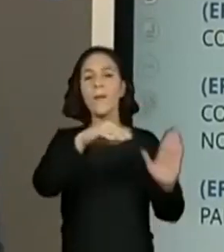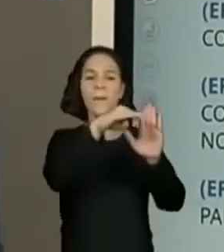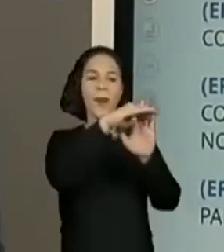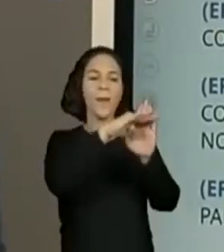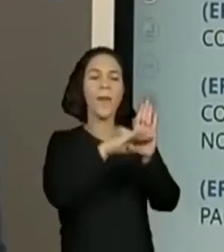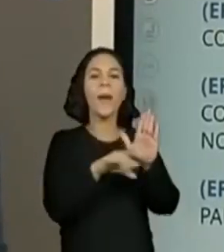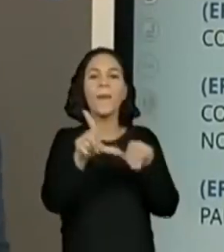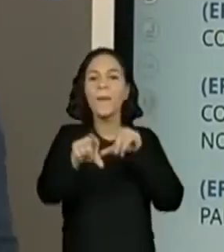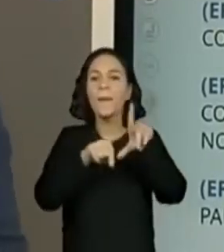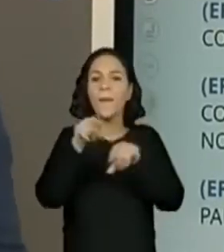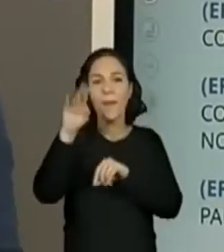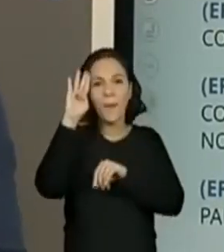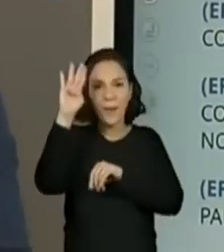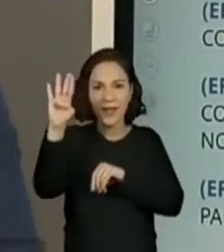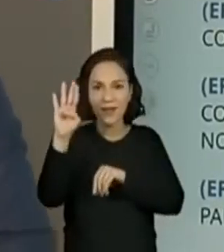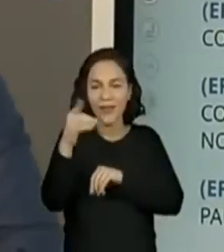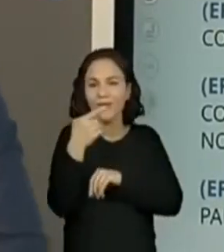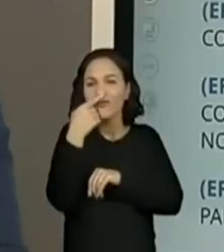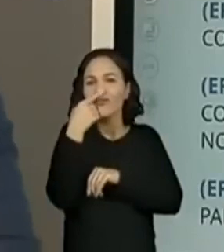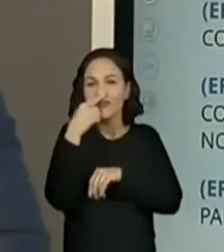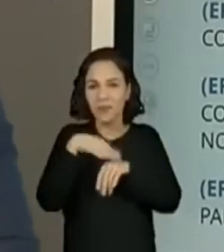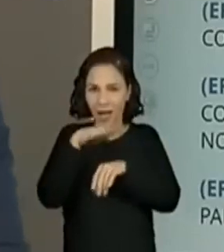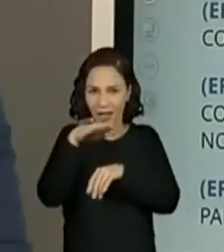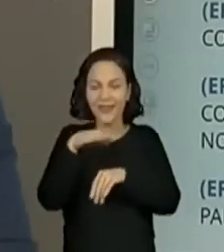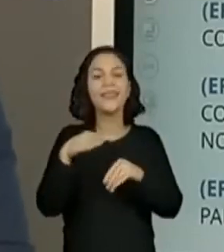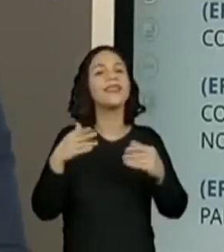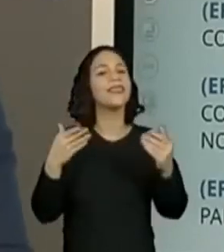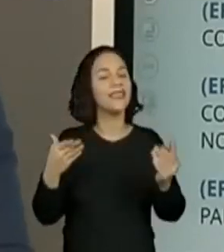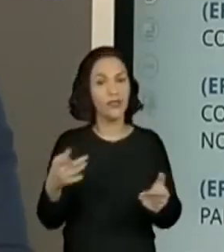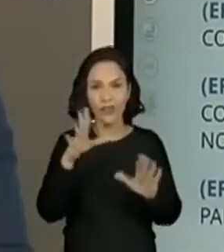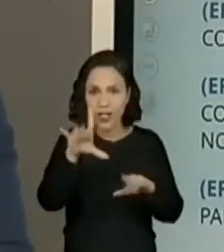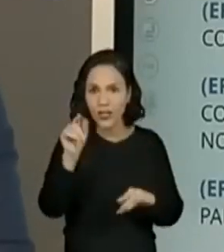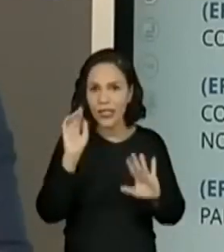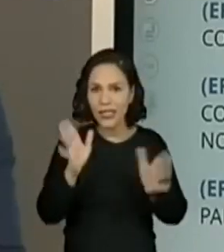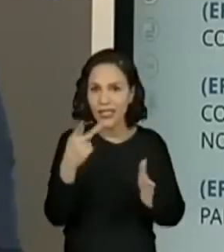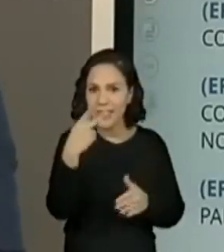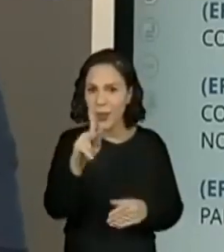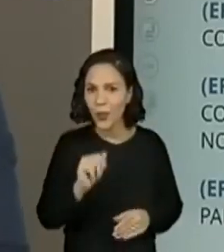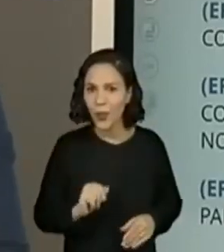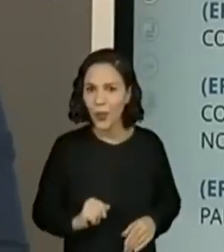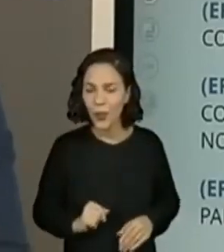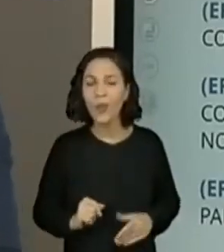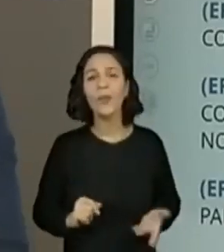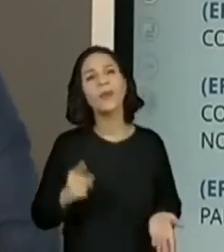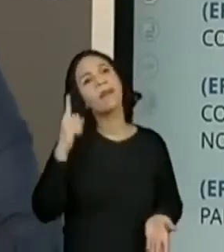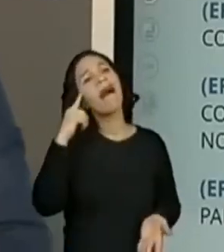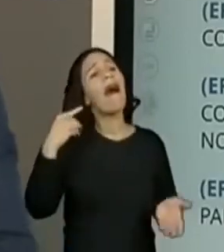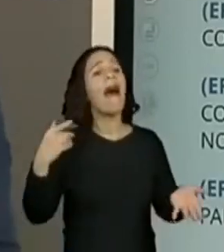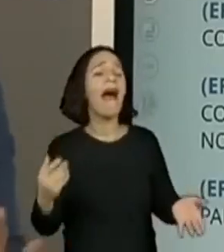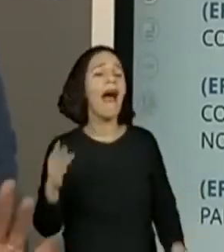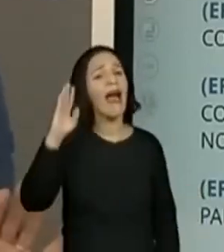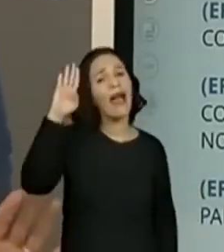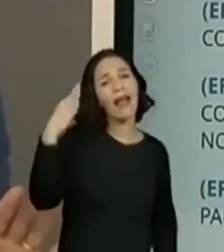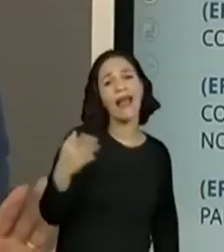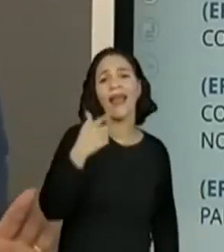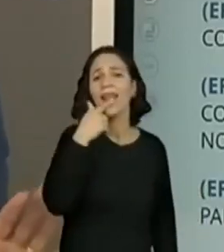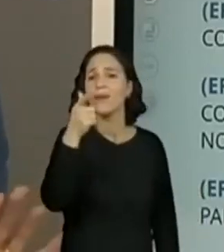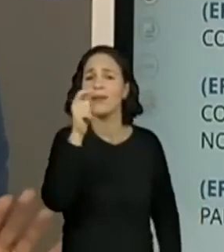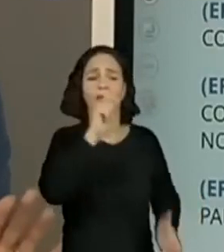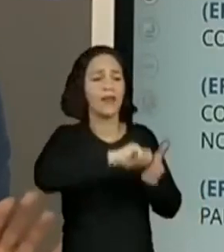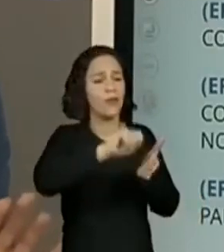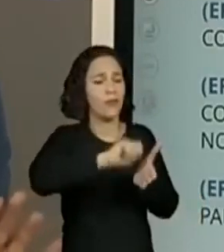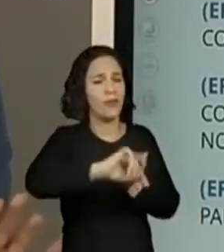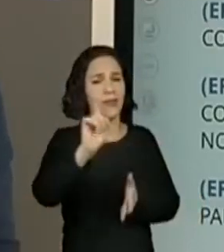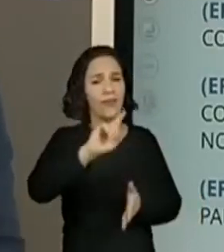brinquedos preferidos? Ótimo. Você já escolheu o seu brinquedo? E aí vocês falaram, professora Kelly, você não